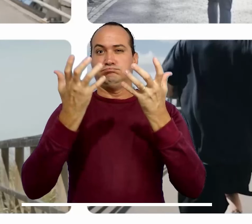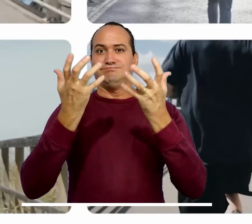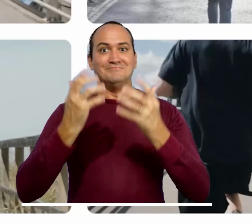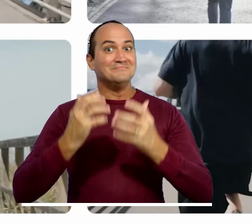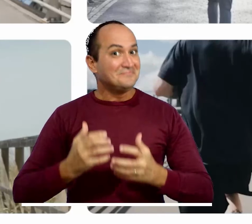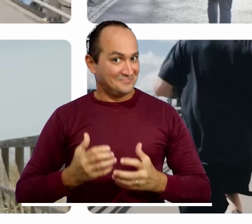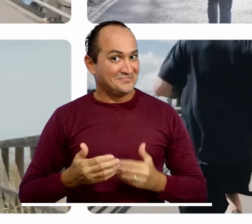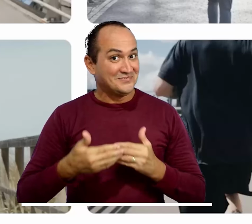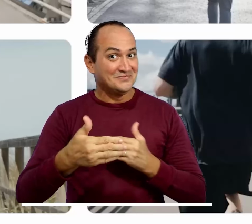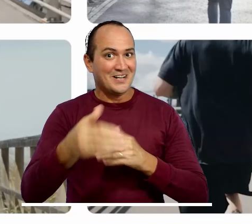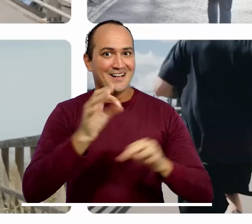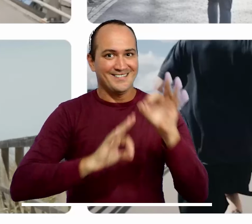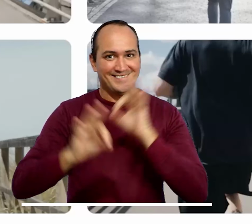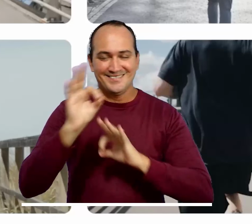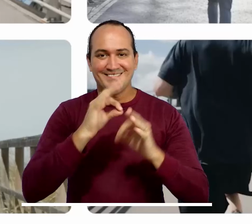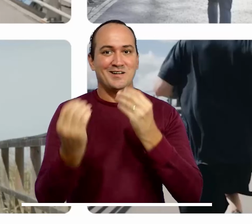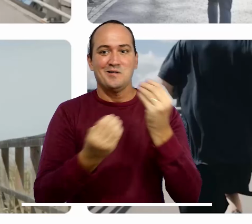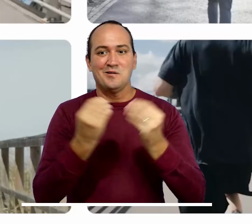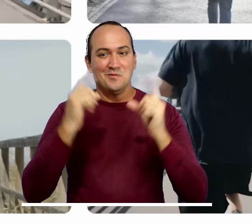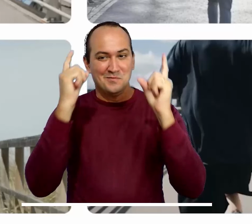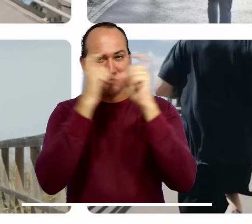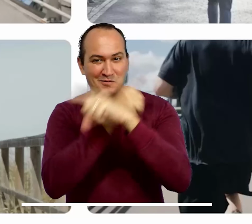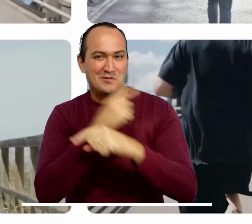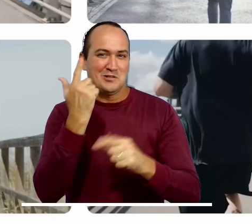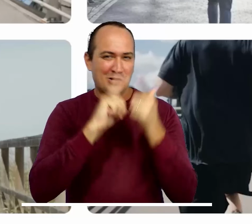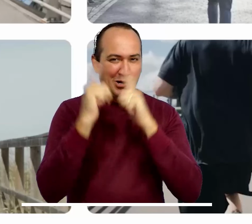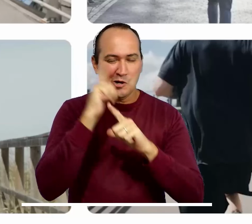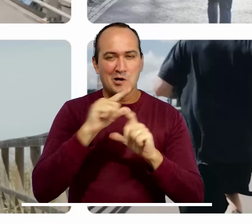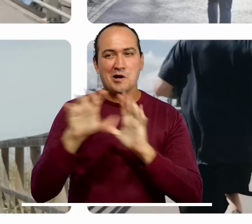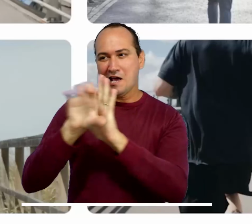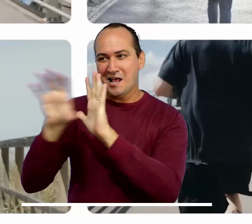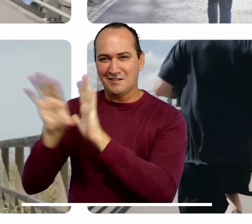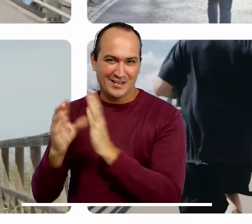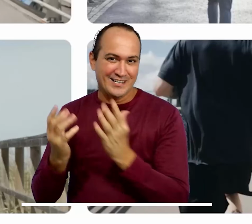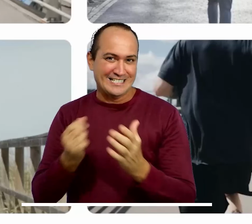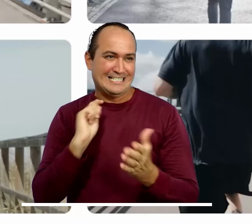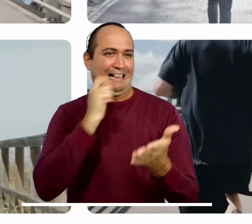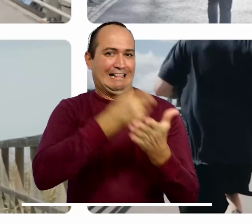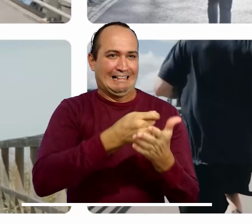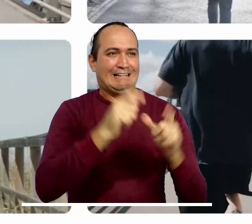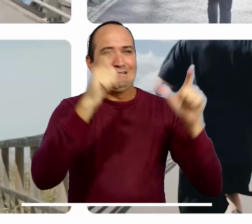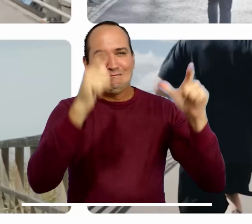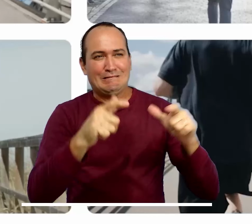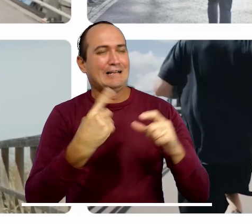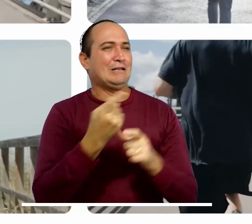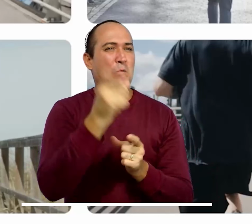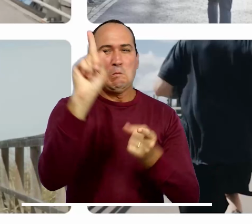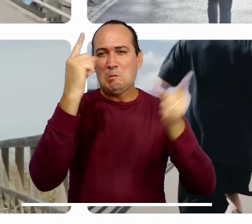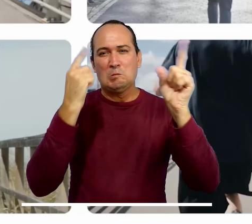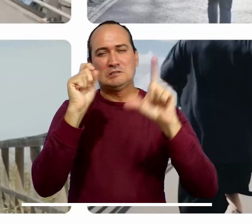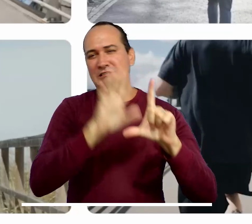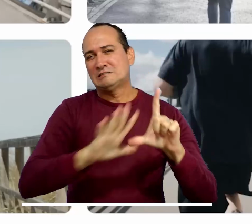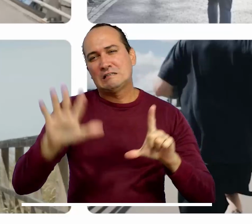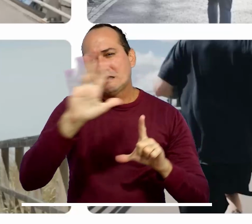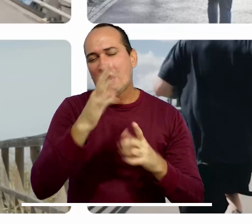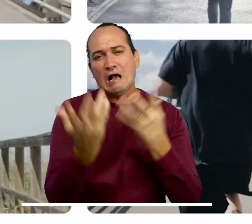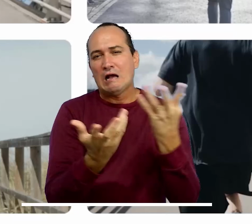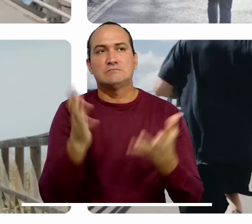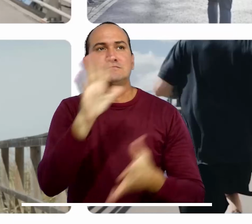grandiosa, bem diferente, uma locação que dificilmente a gente ia conseguir para gravar se a gente quisesse criar algum cenário